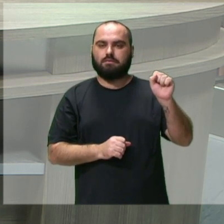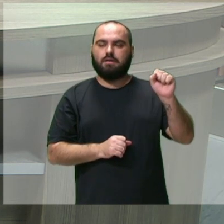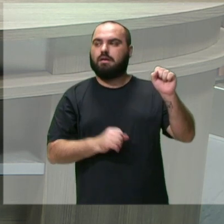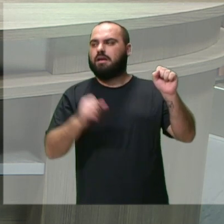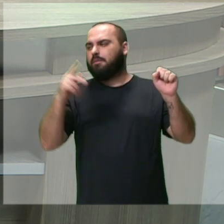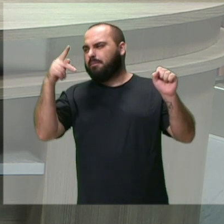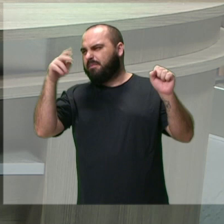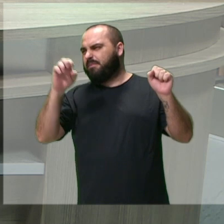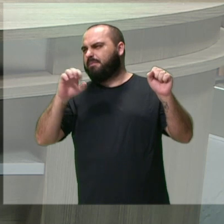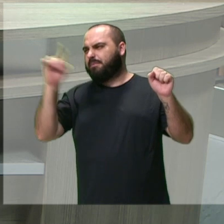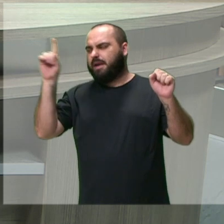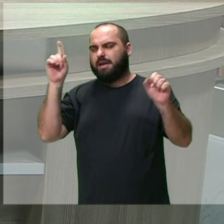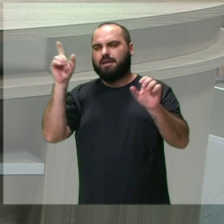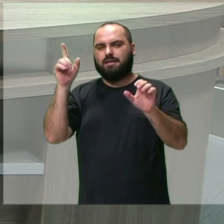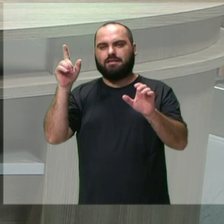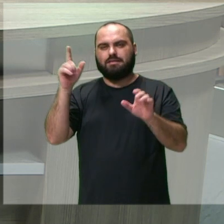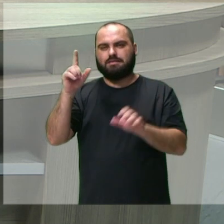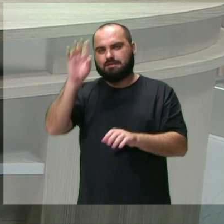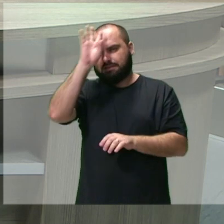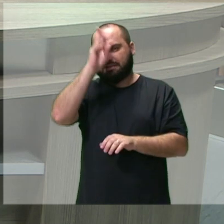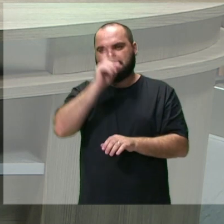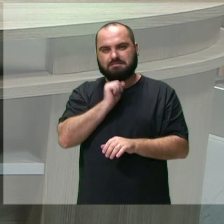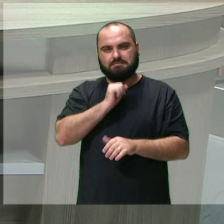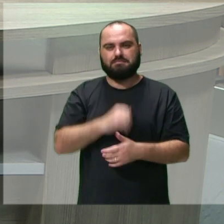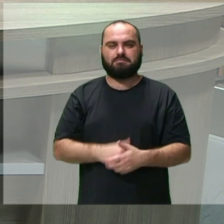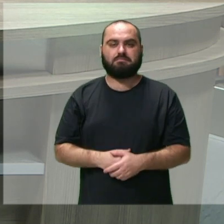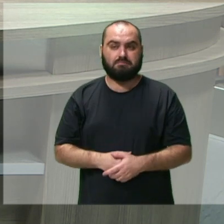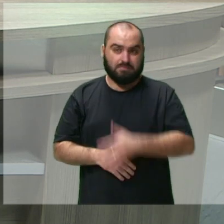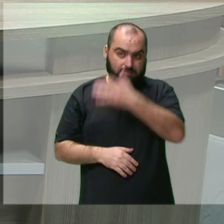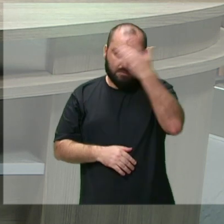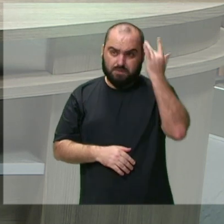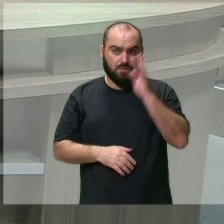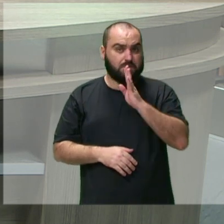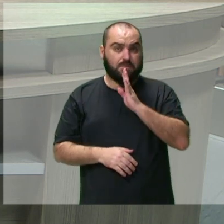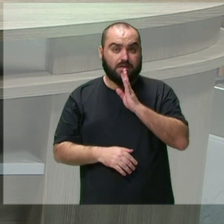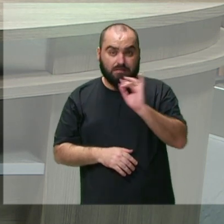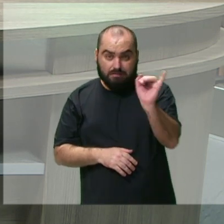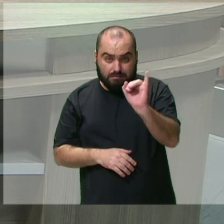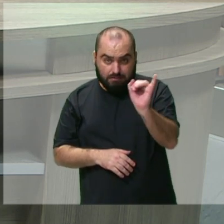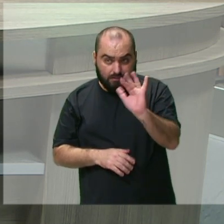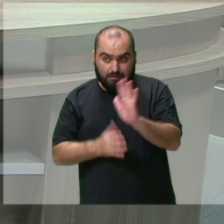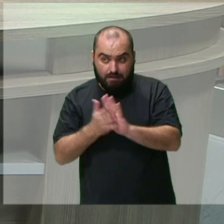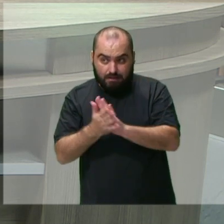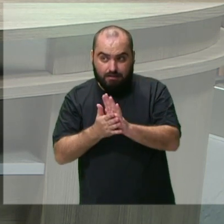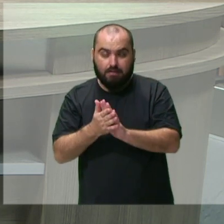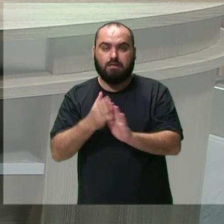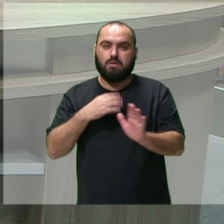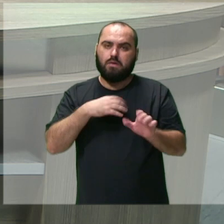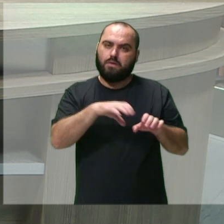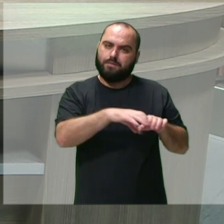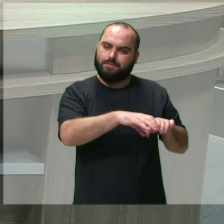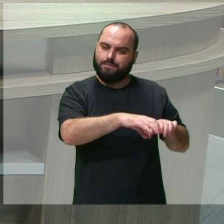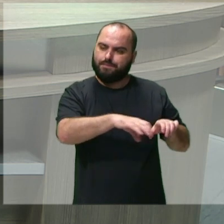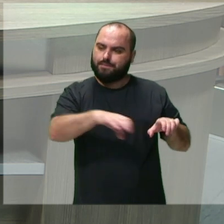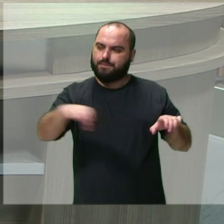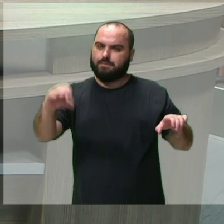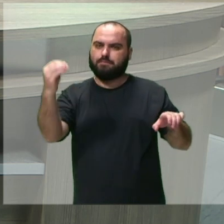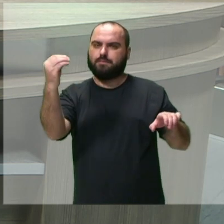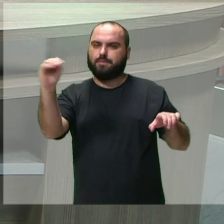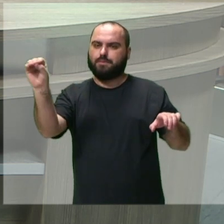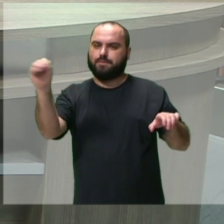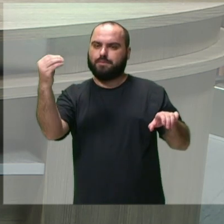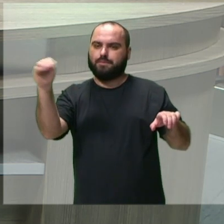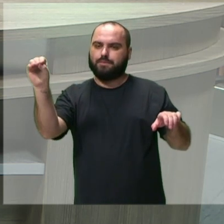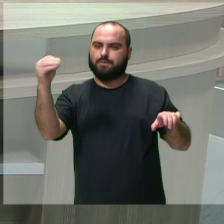fica, e exatamente assim, para quem não conhece aqui Itajaí, né, fica ali no Mole da Atalaia. Isso. E